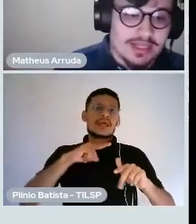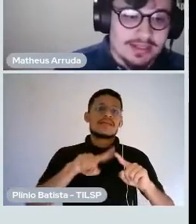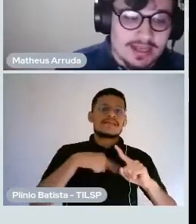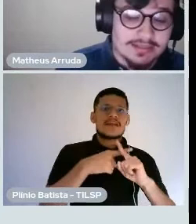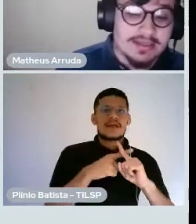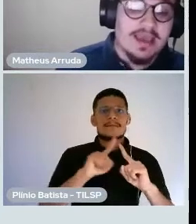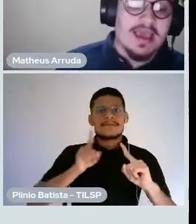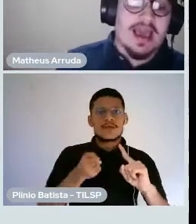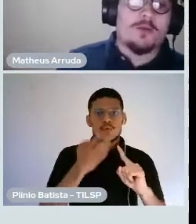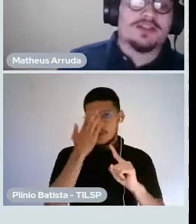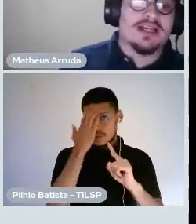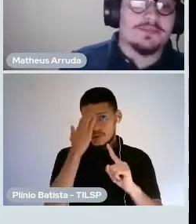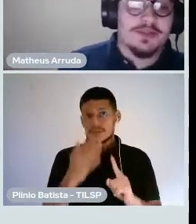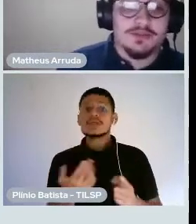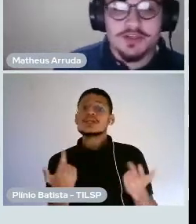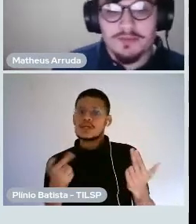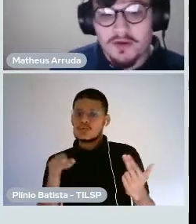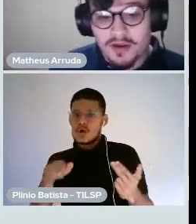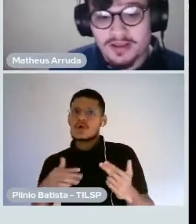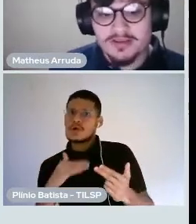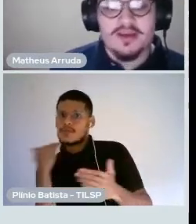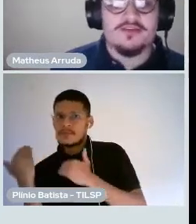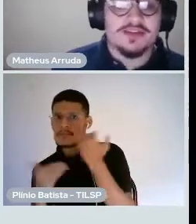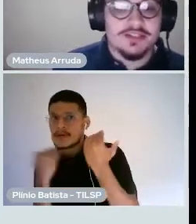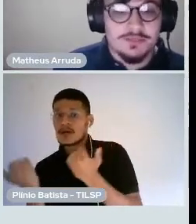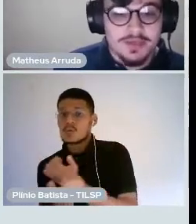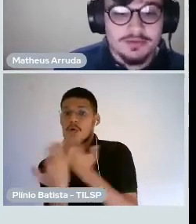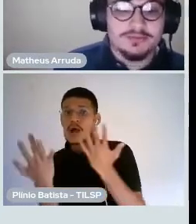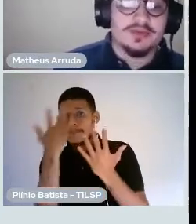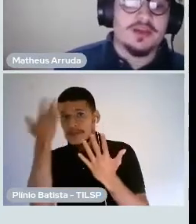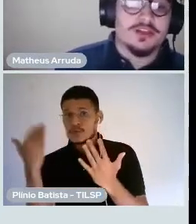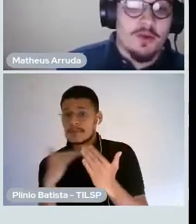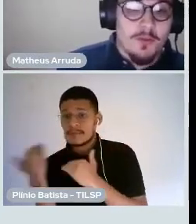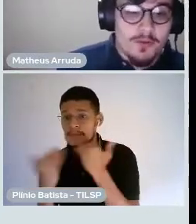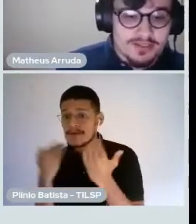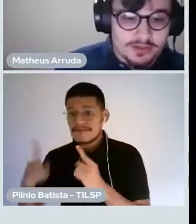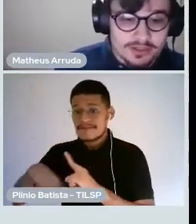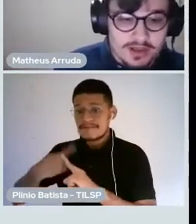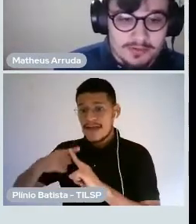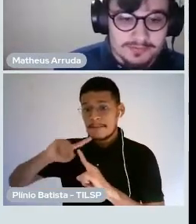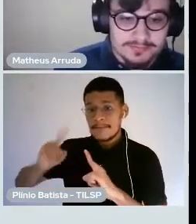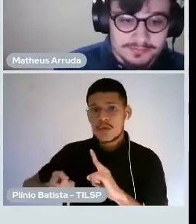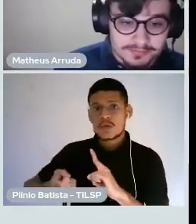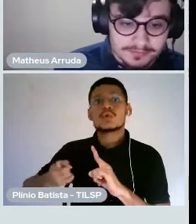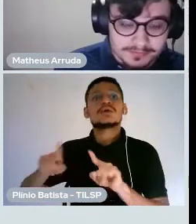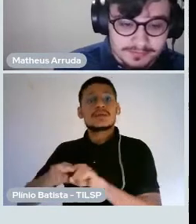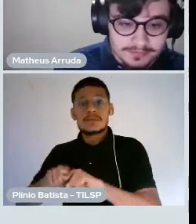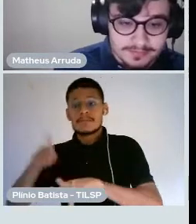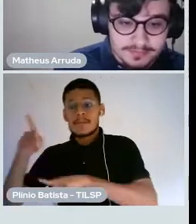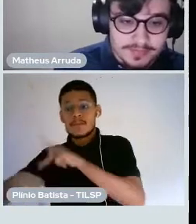na taxa de mortalidade, que é a quantidade de pessoas que morrem vezes 1.000 sobre a população total.